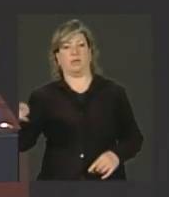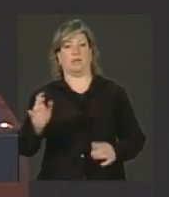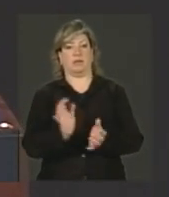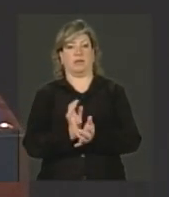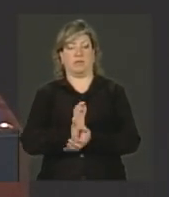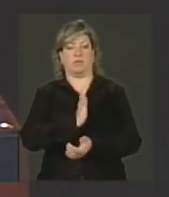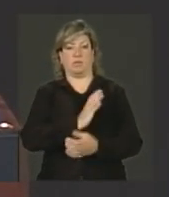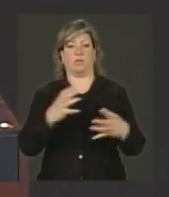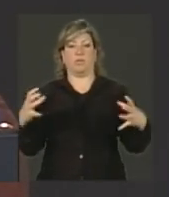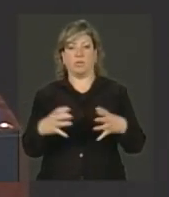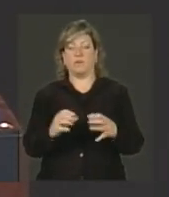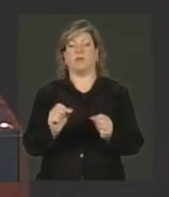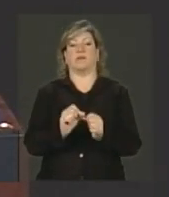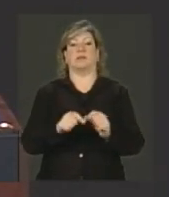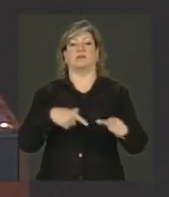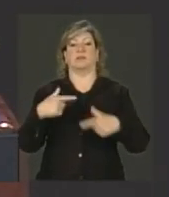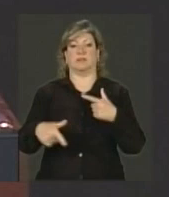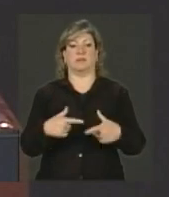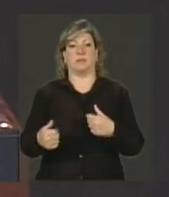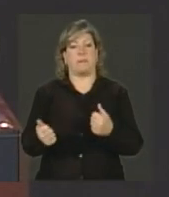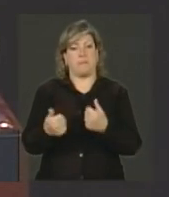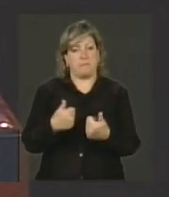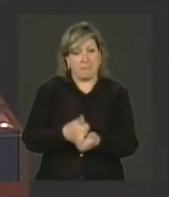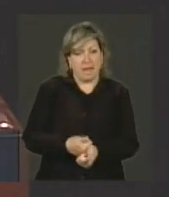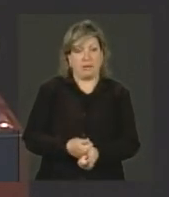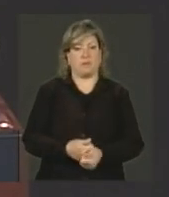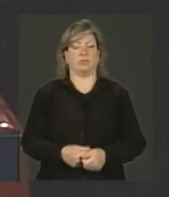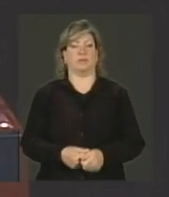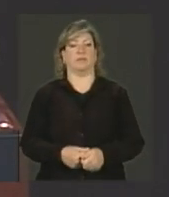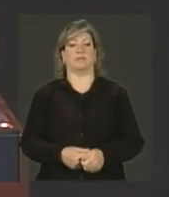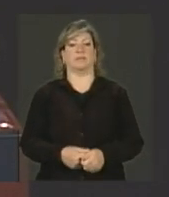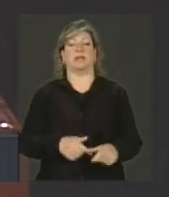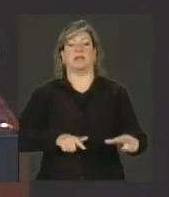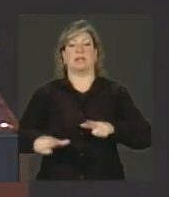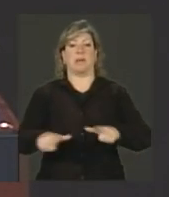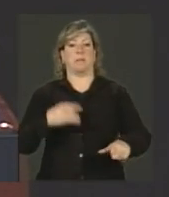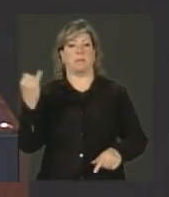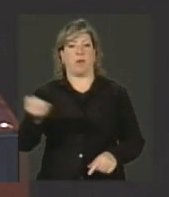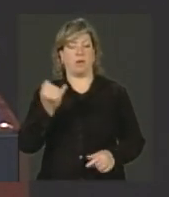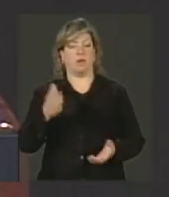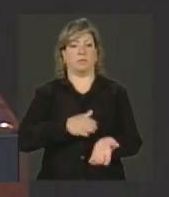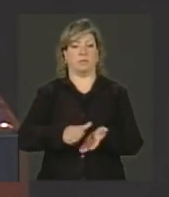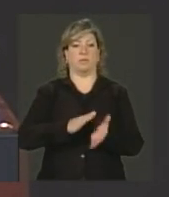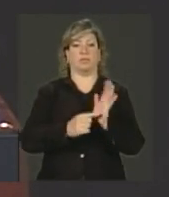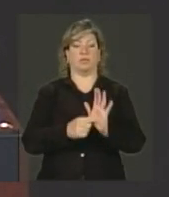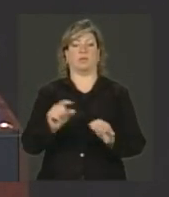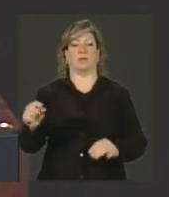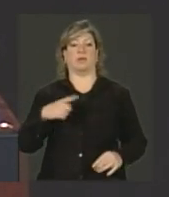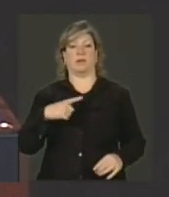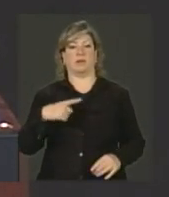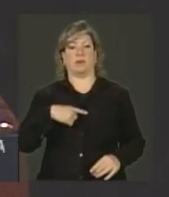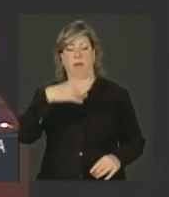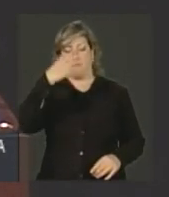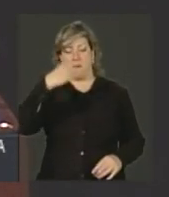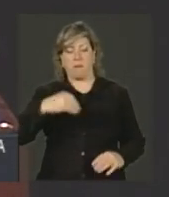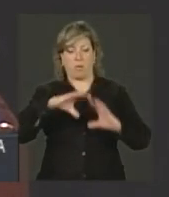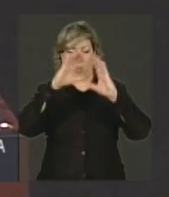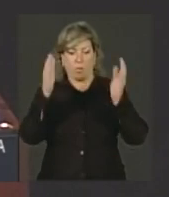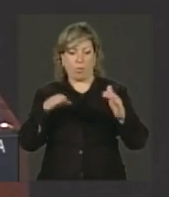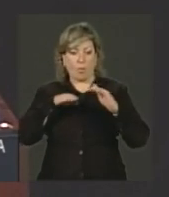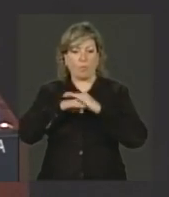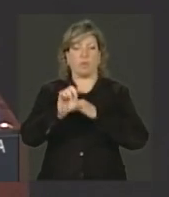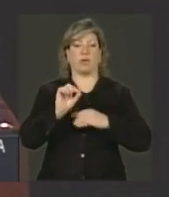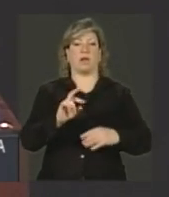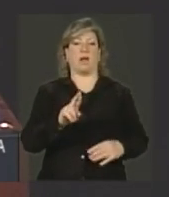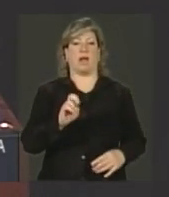maior proximidade. Trabalhos importantes foram publicados e a ressonância magnética do INCOR passou